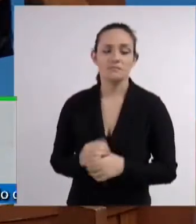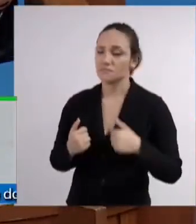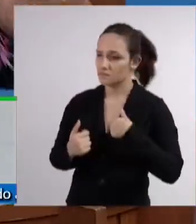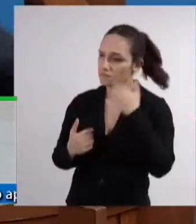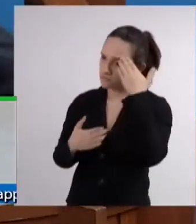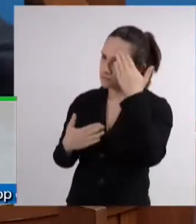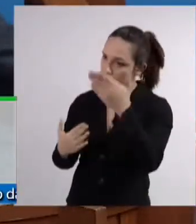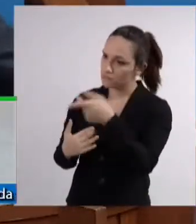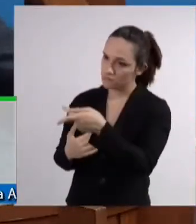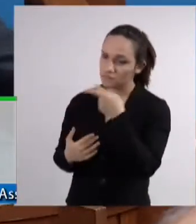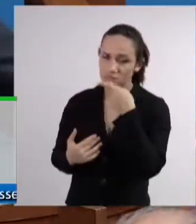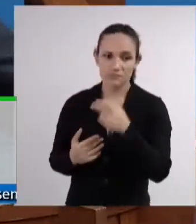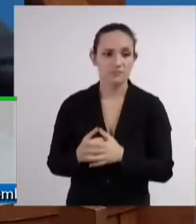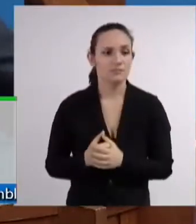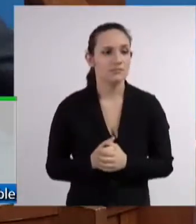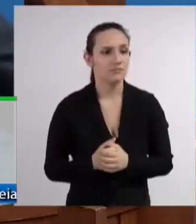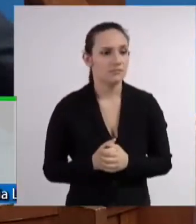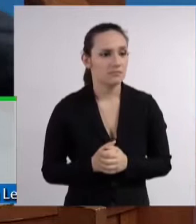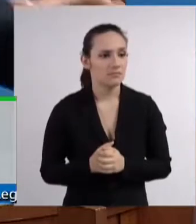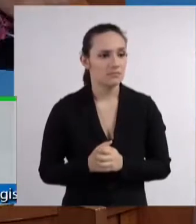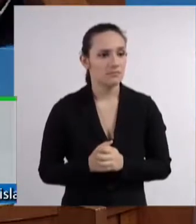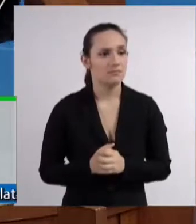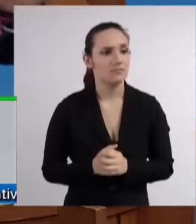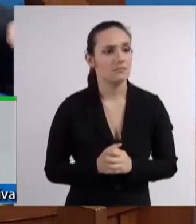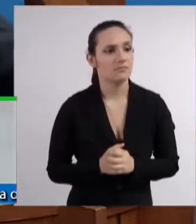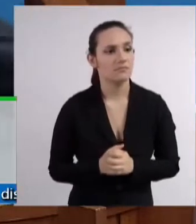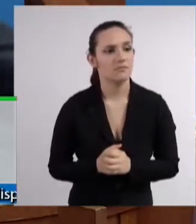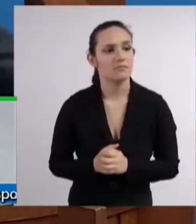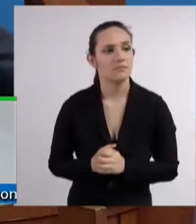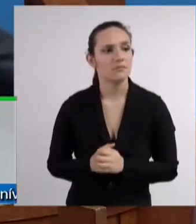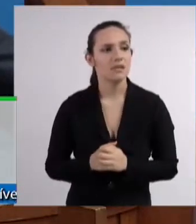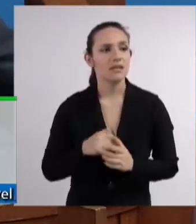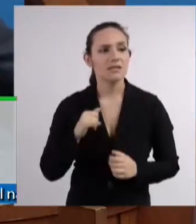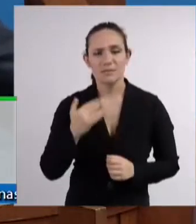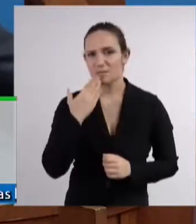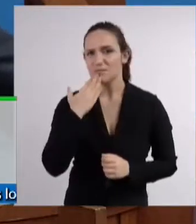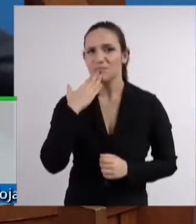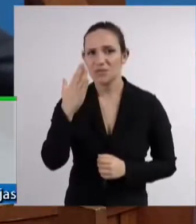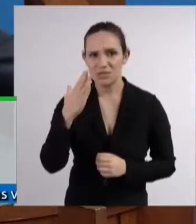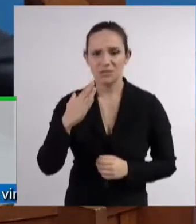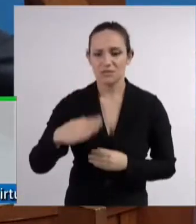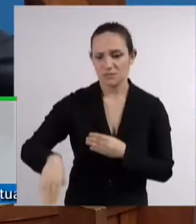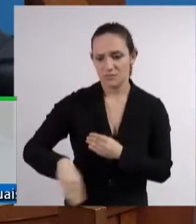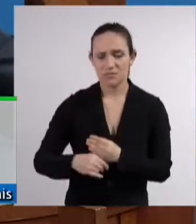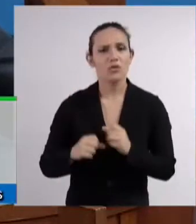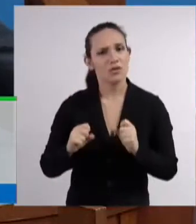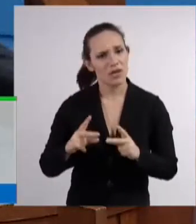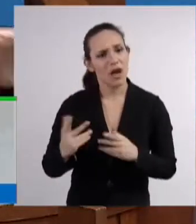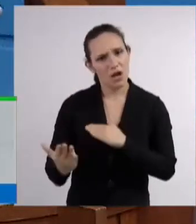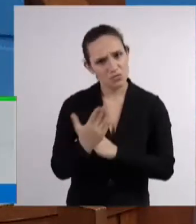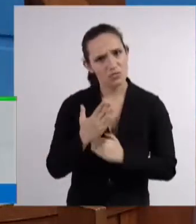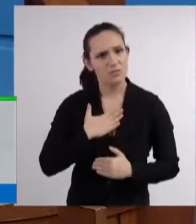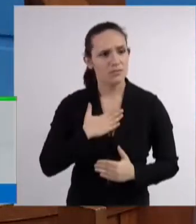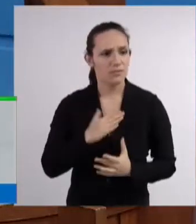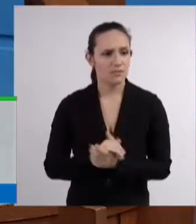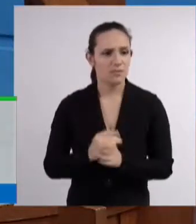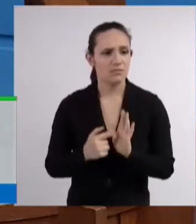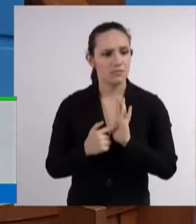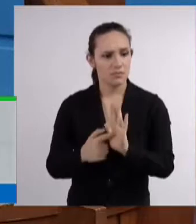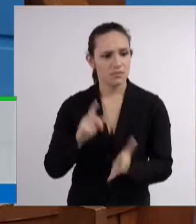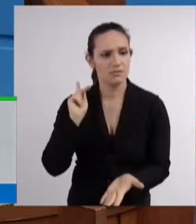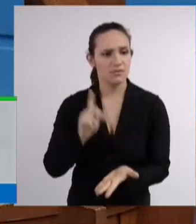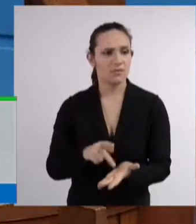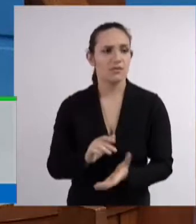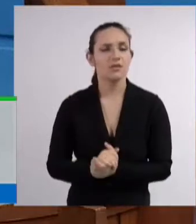eu quero que, quando me solicitem a parte, seja dessa qualidade, que acrescente ao meu discurso, que mostre